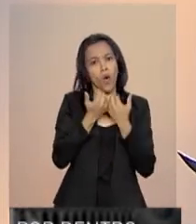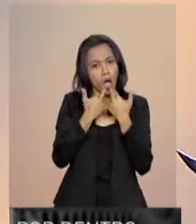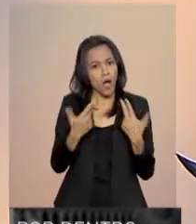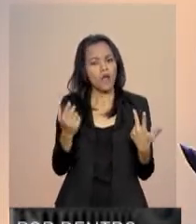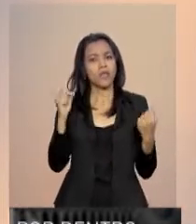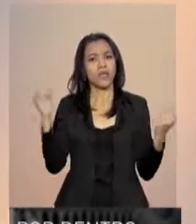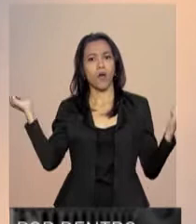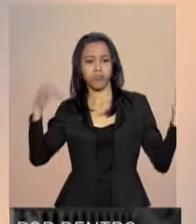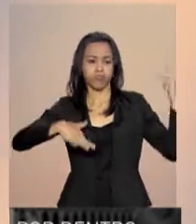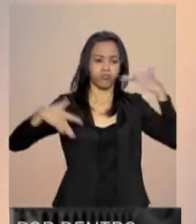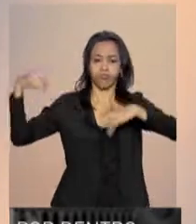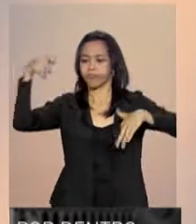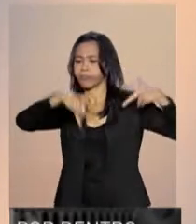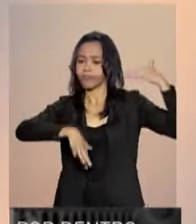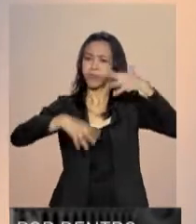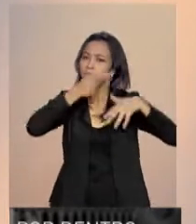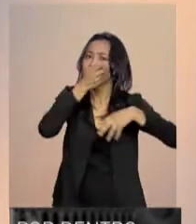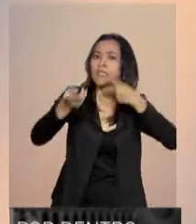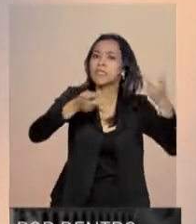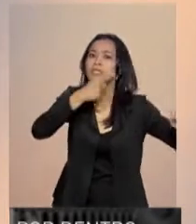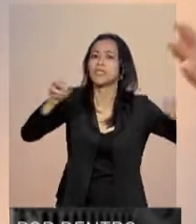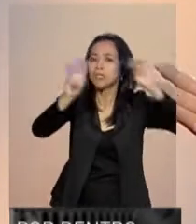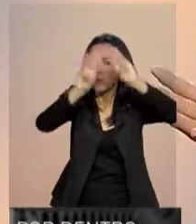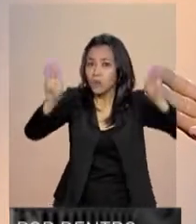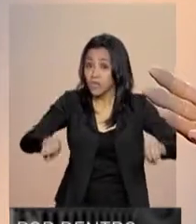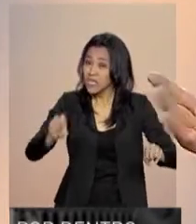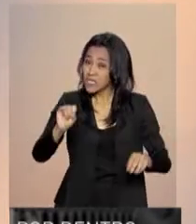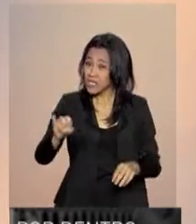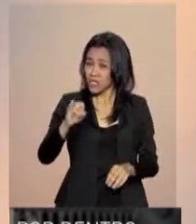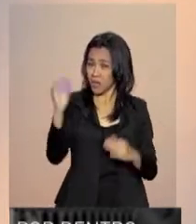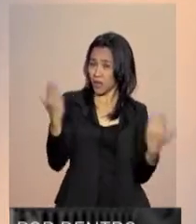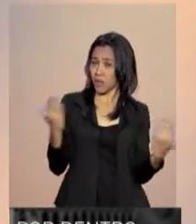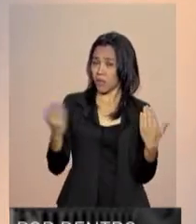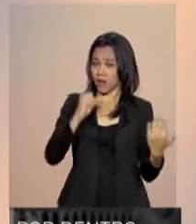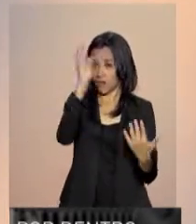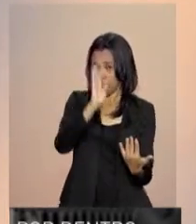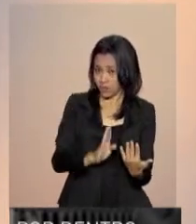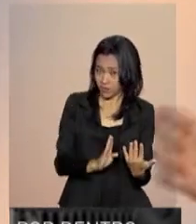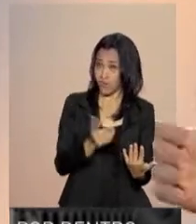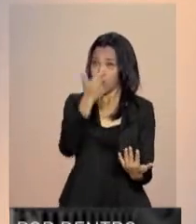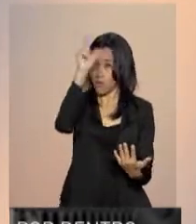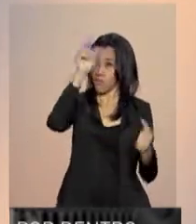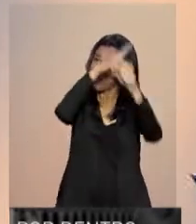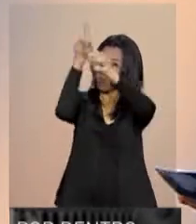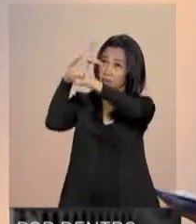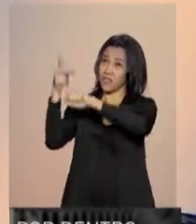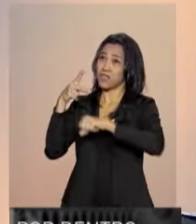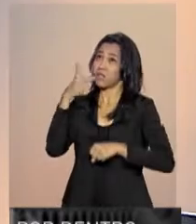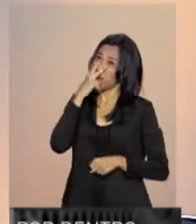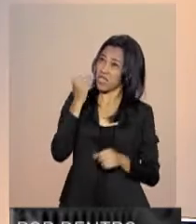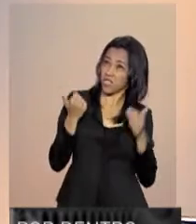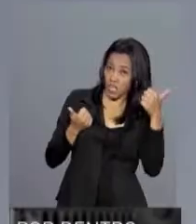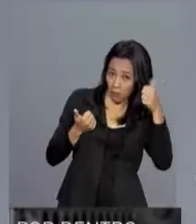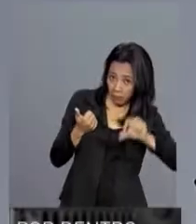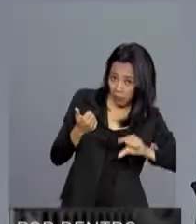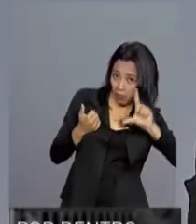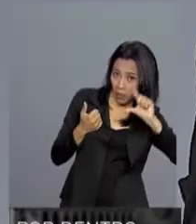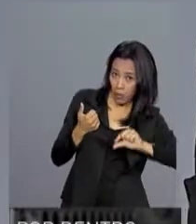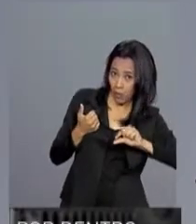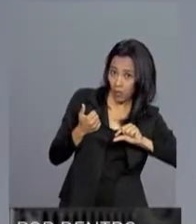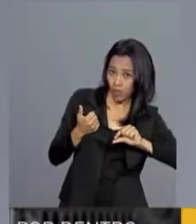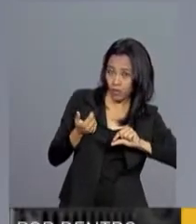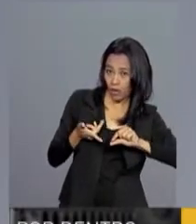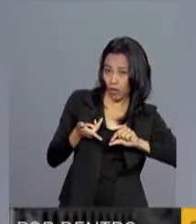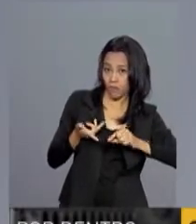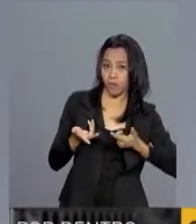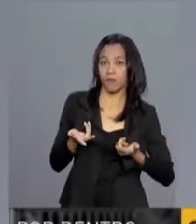dos museus mas a gente for comparar o brasil a outros países nem a nossa situação a gente já está aquém do nosso potencial eu acho que